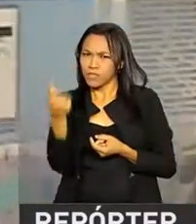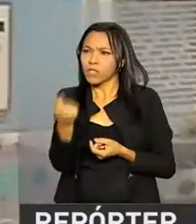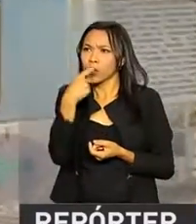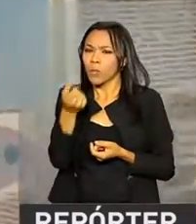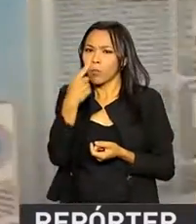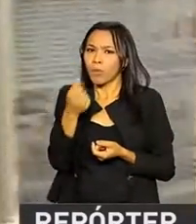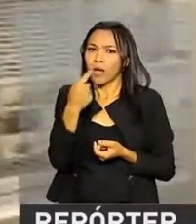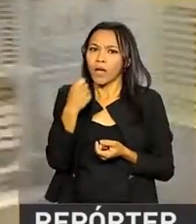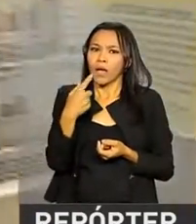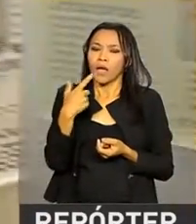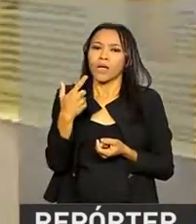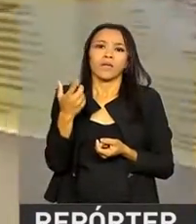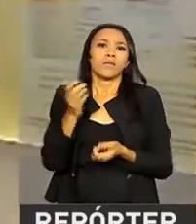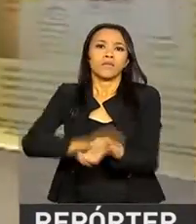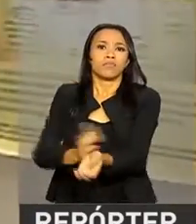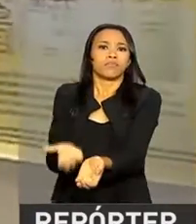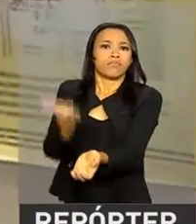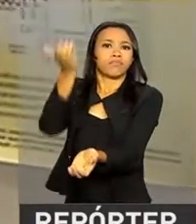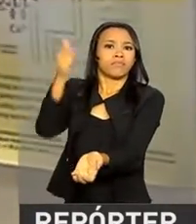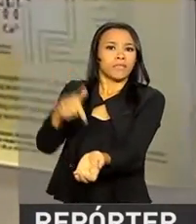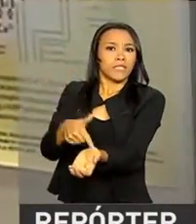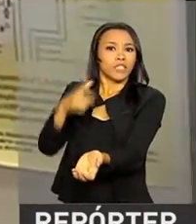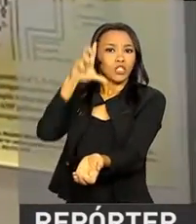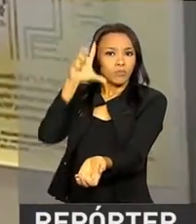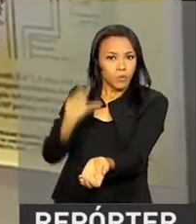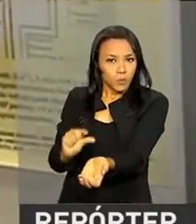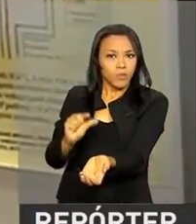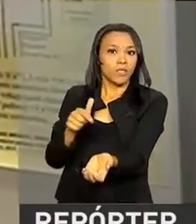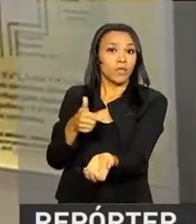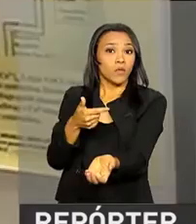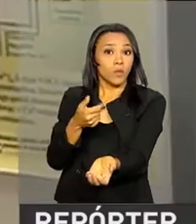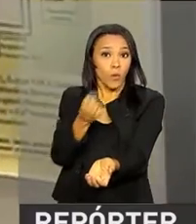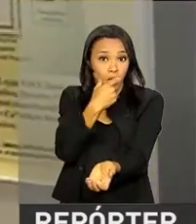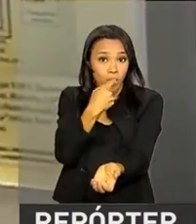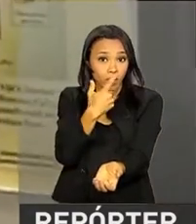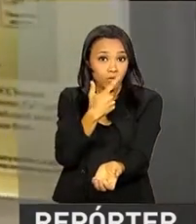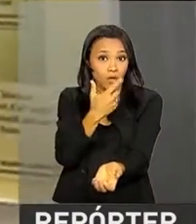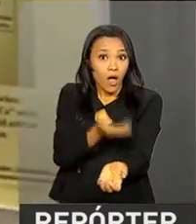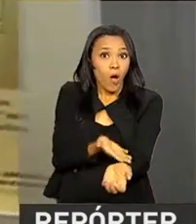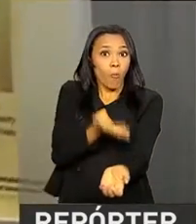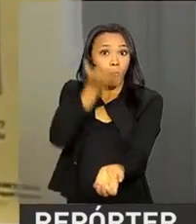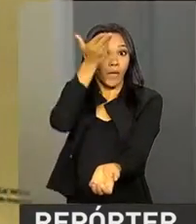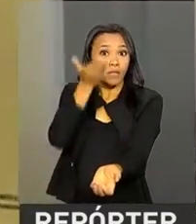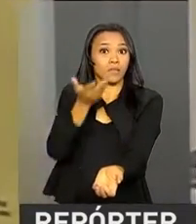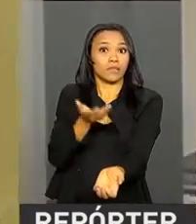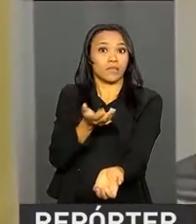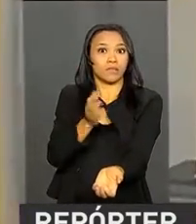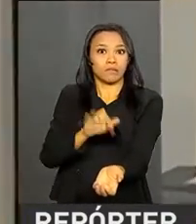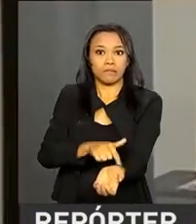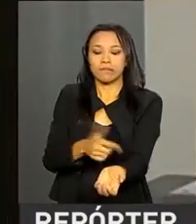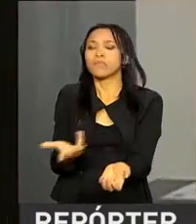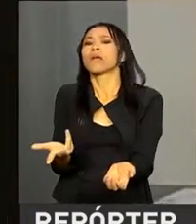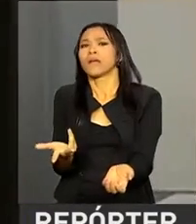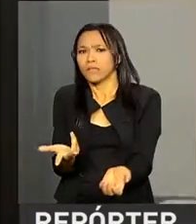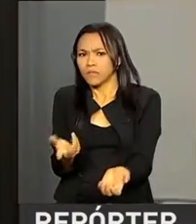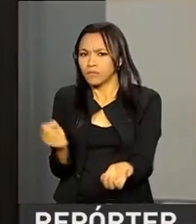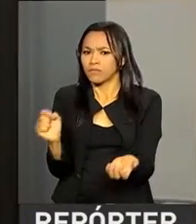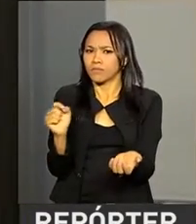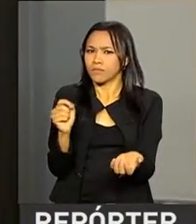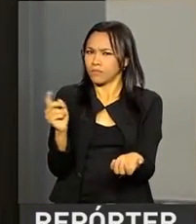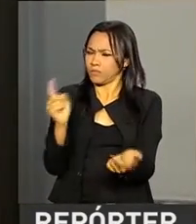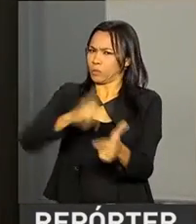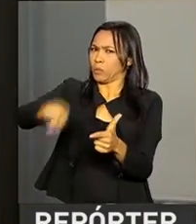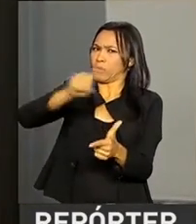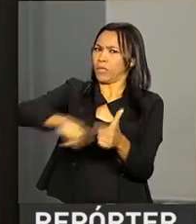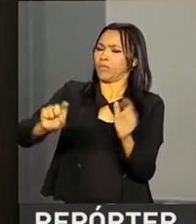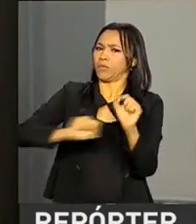todos os dias só que aí ao invés de diminuir o medicamento acaba aumentando os níveis de pressão arterial tem alguma coisa de errado